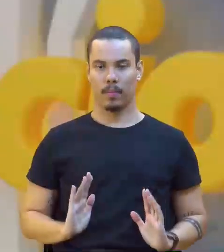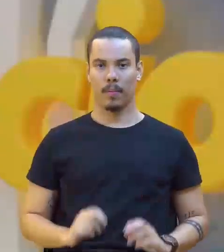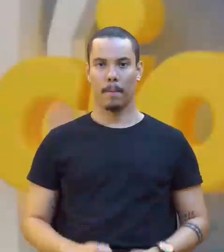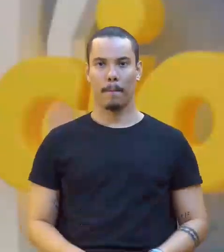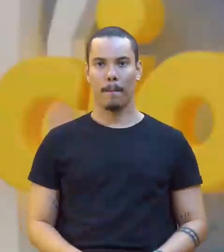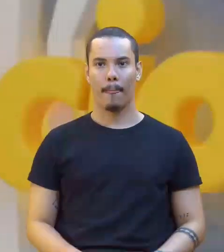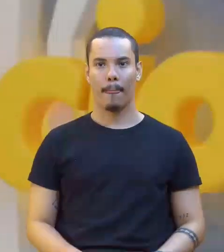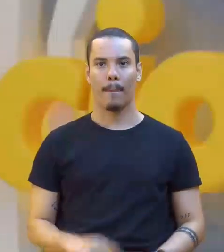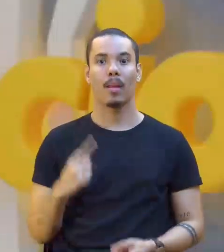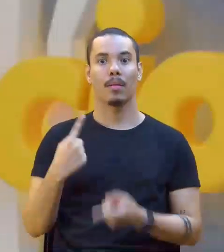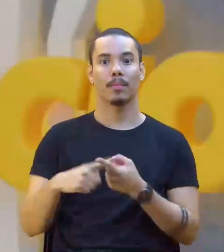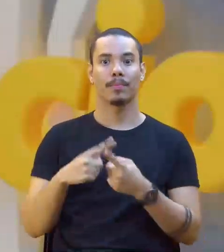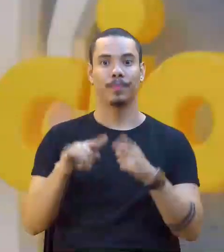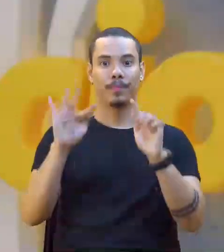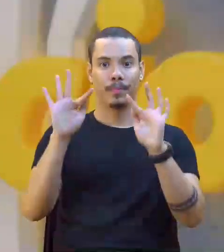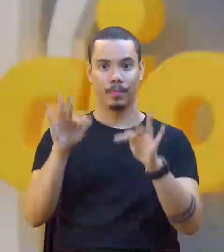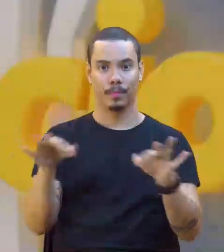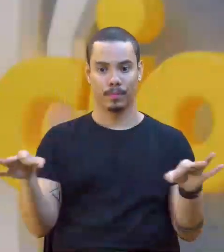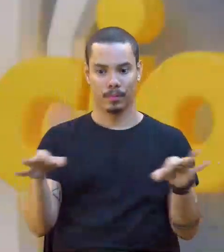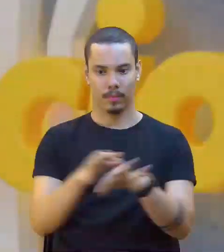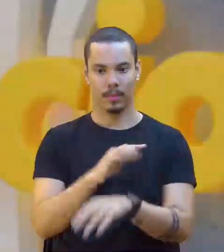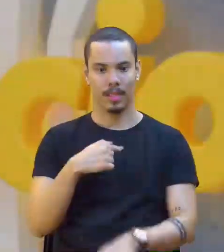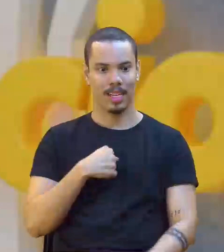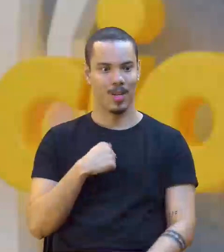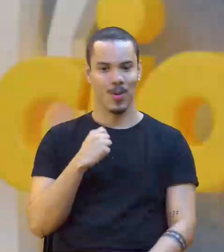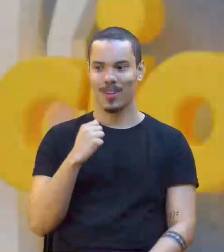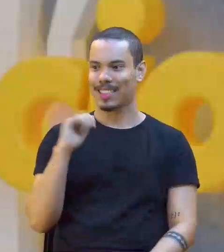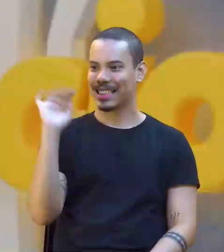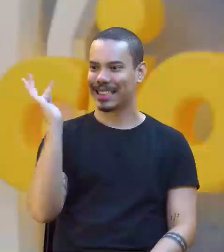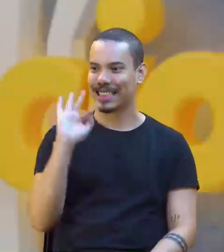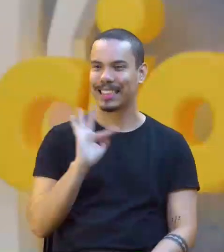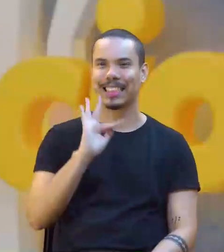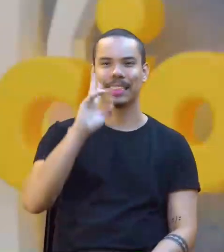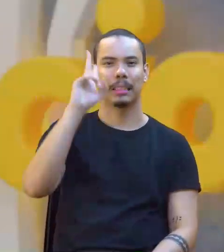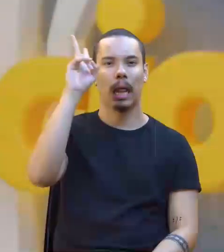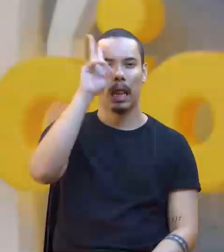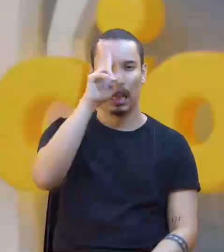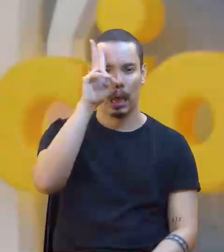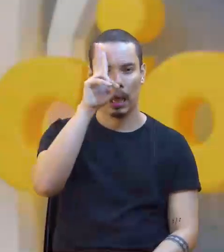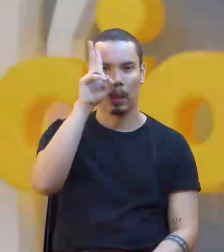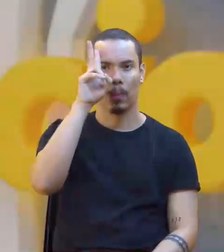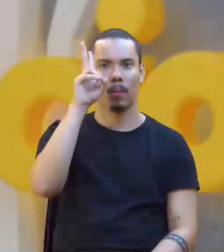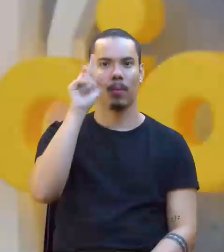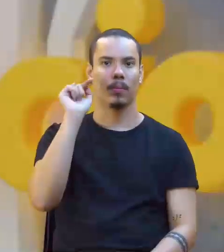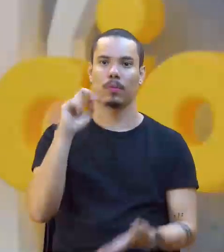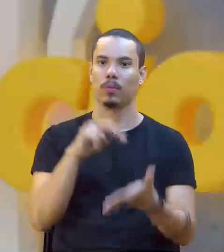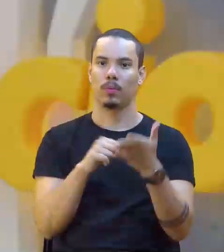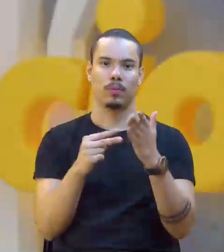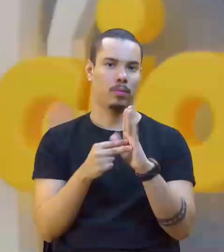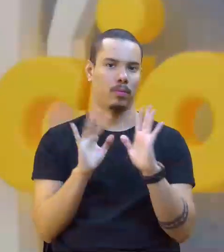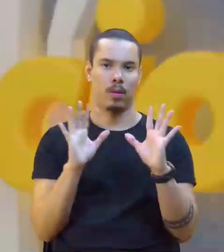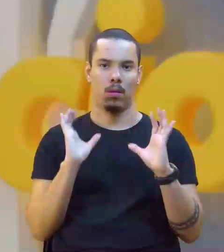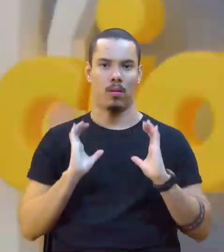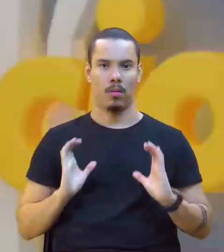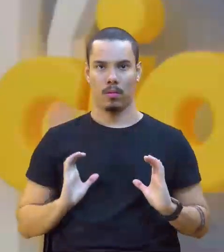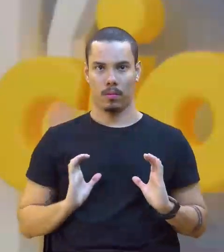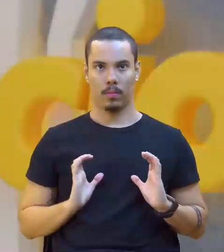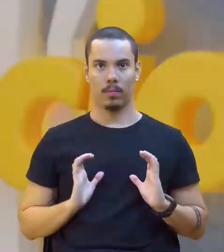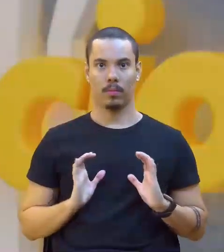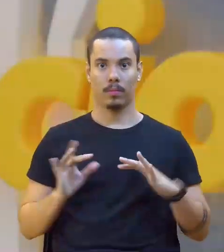Quando ao final de um ciclo eu comemoro, eu relembro, isso é um comportamento simbólico. A